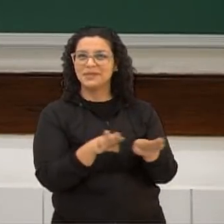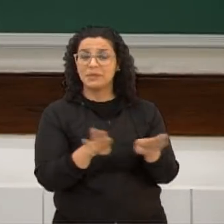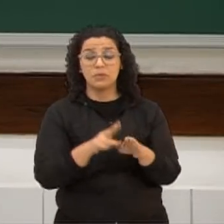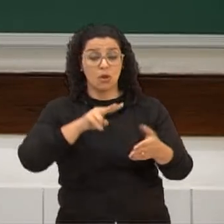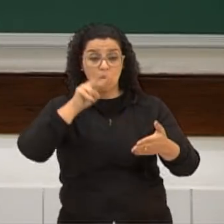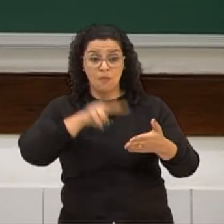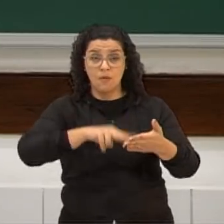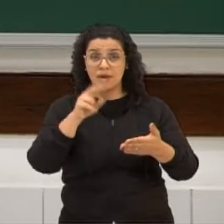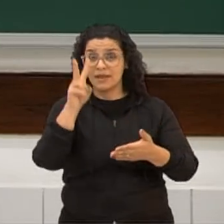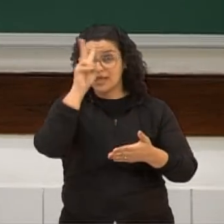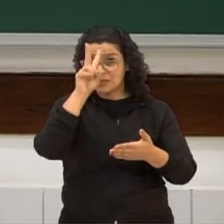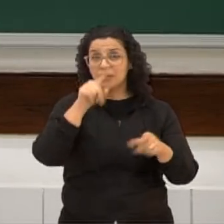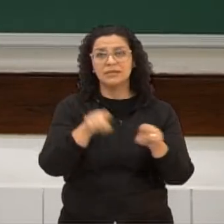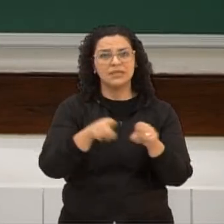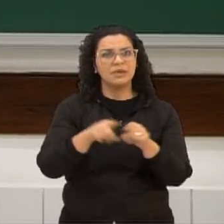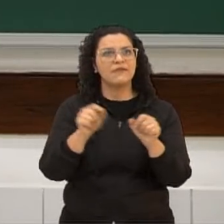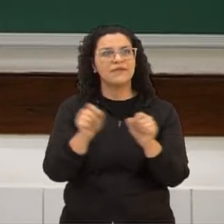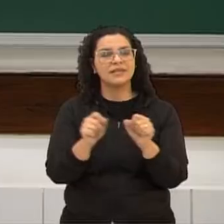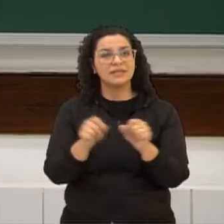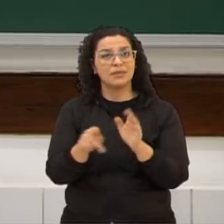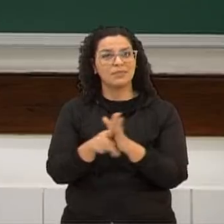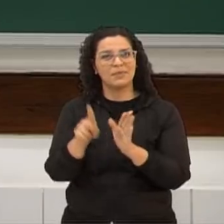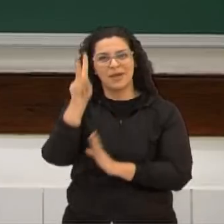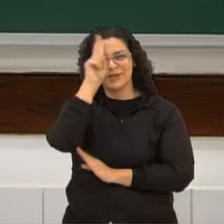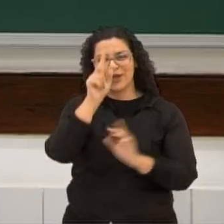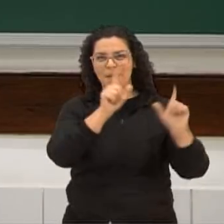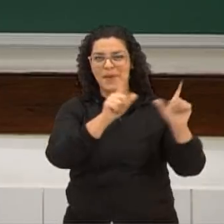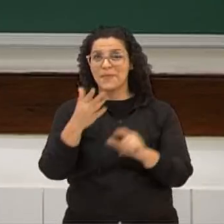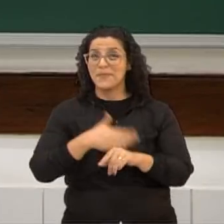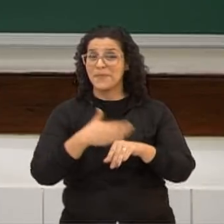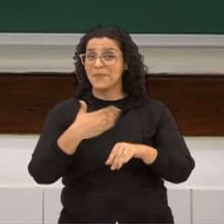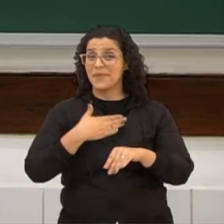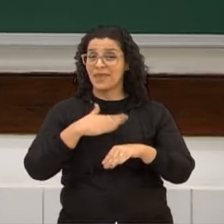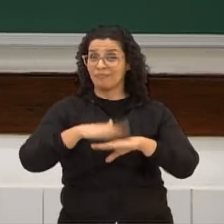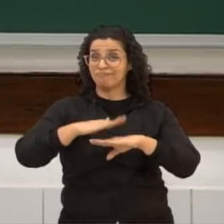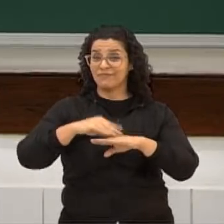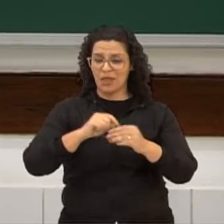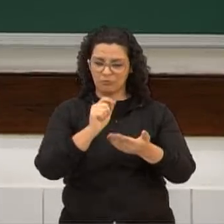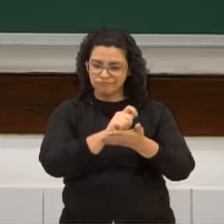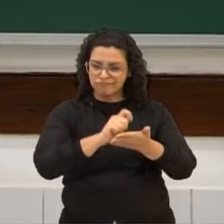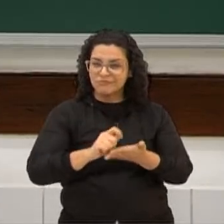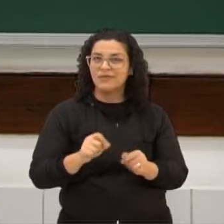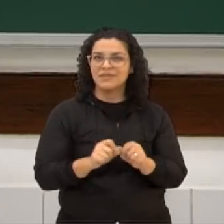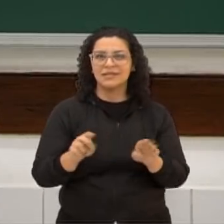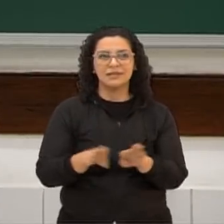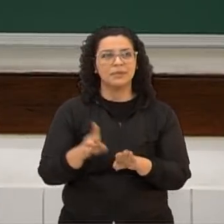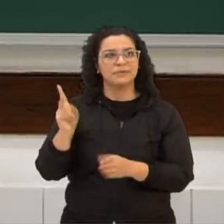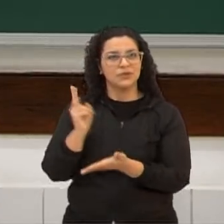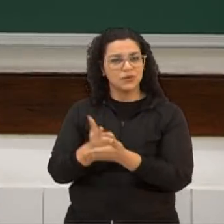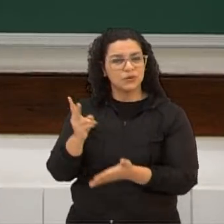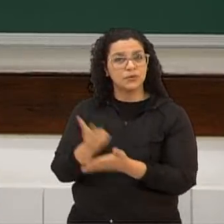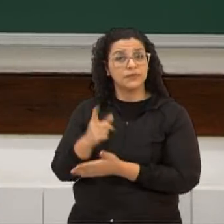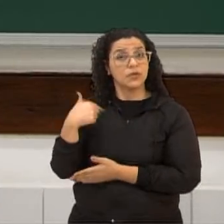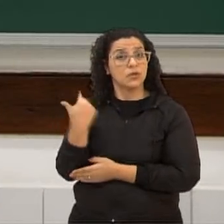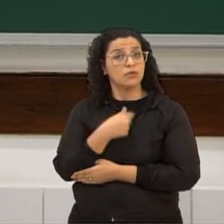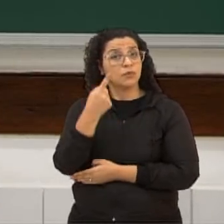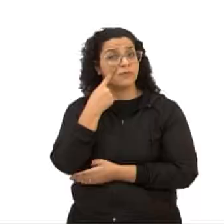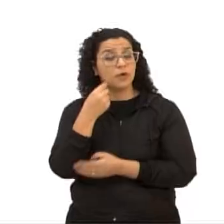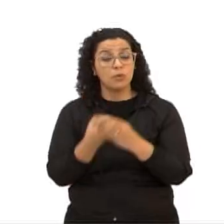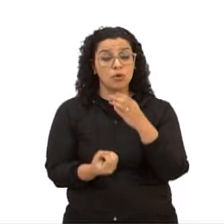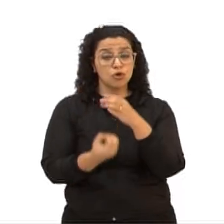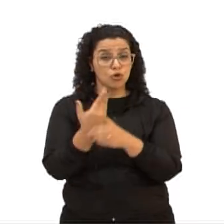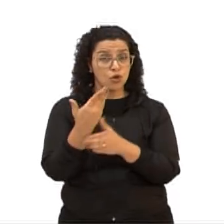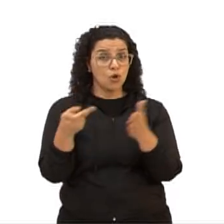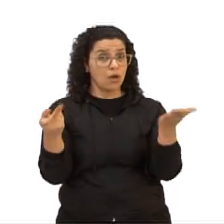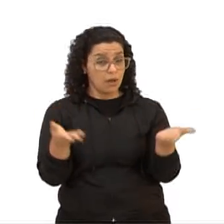tanto ler história em quadrinho que eu acabava começando a criar minhas próprias historinhas em quadrinho. Tá legal? Tá? Então, continuando aqui, a gente vai ver então o